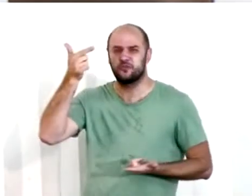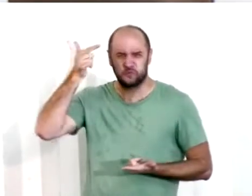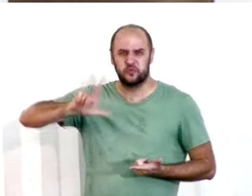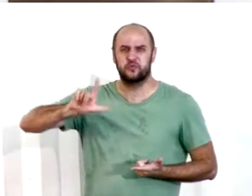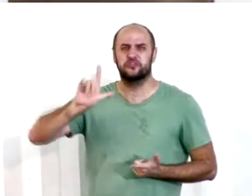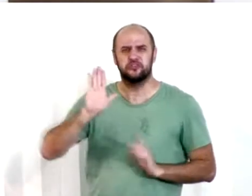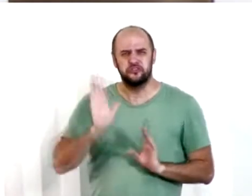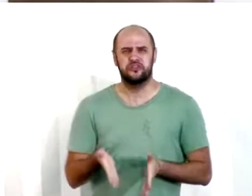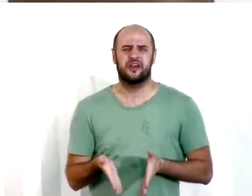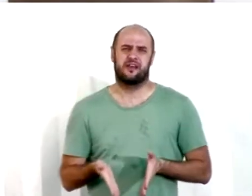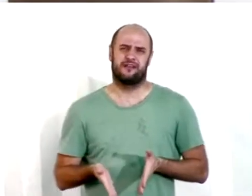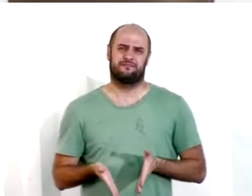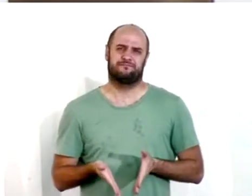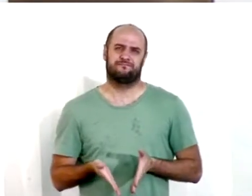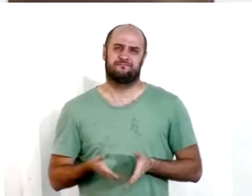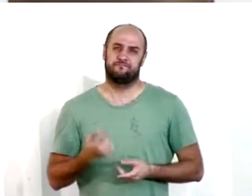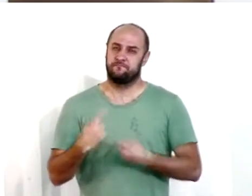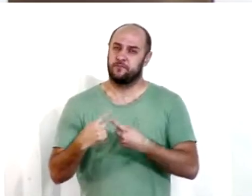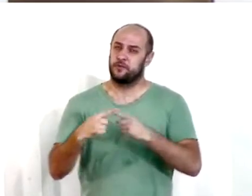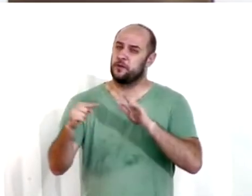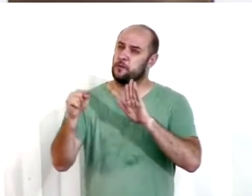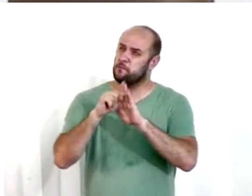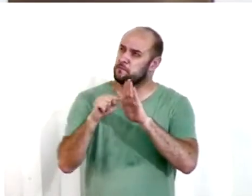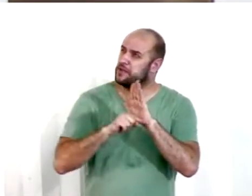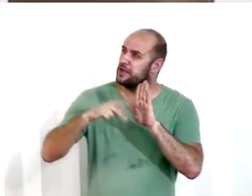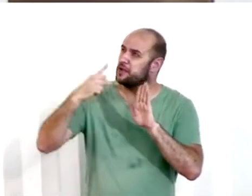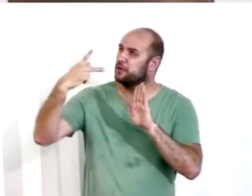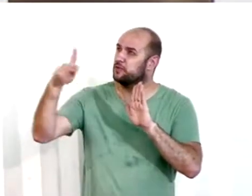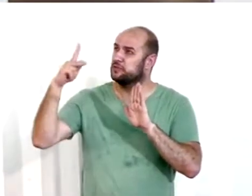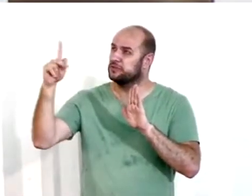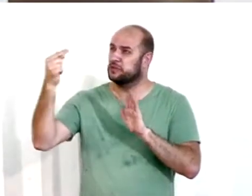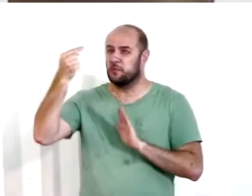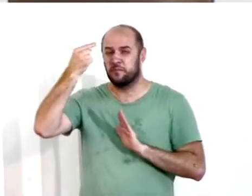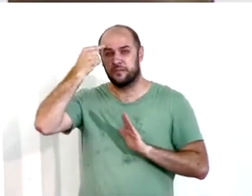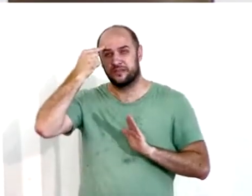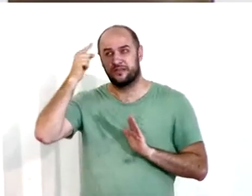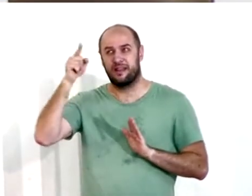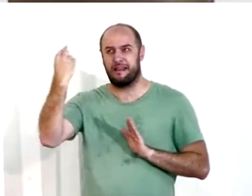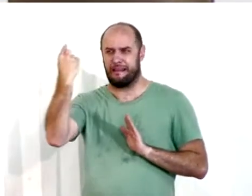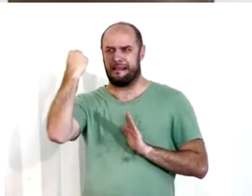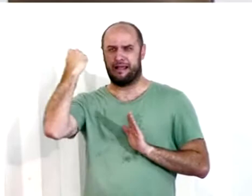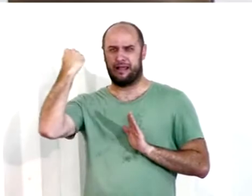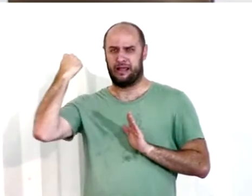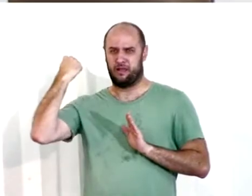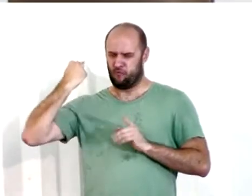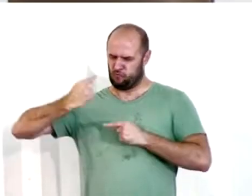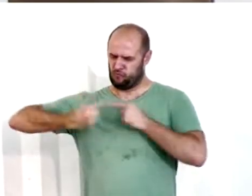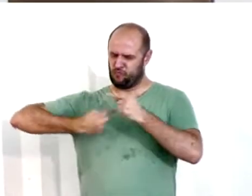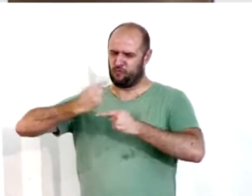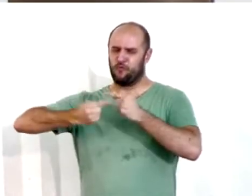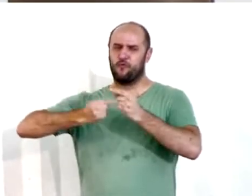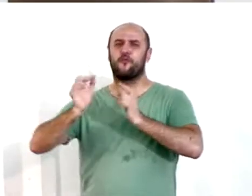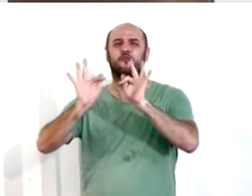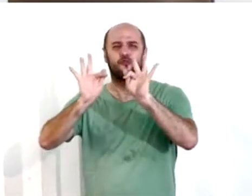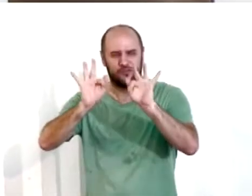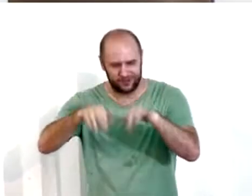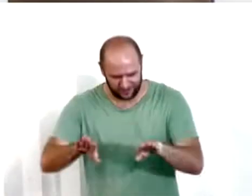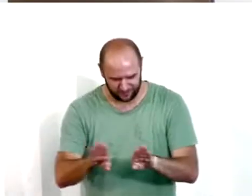quem realizou a boa obra em nós, há de completá-la, até a volta de Cristo Jesus.